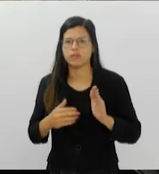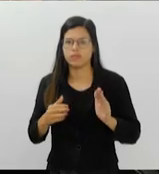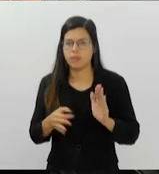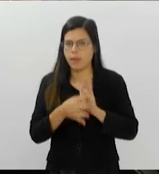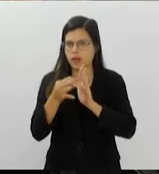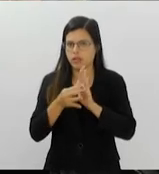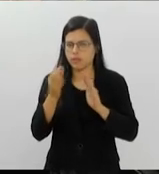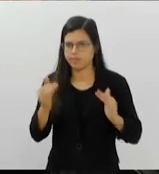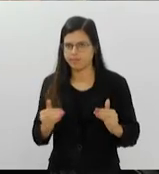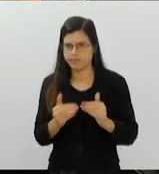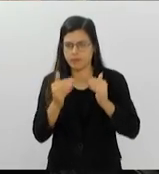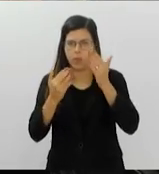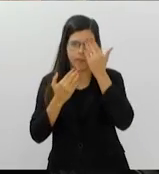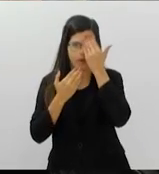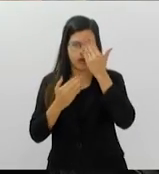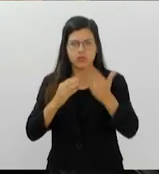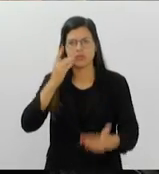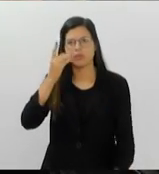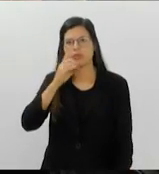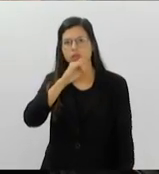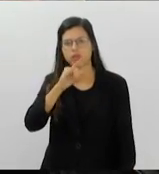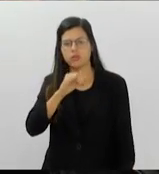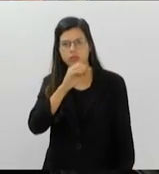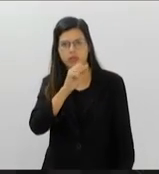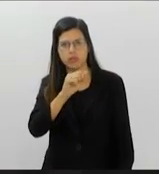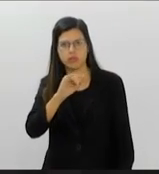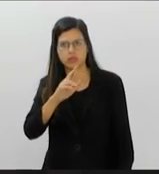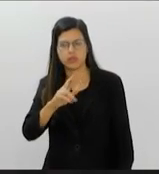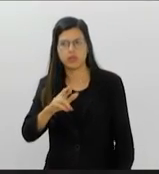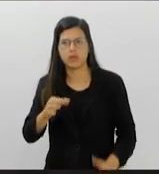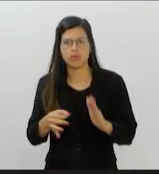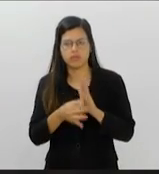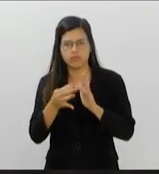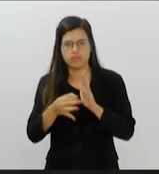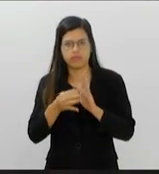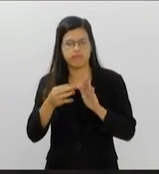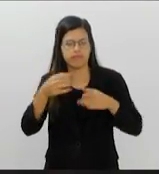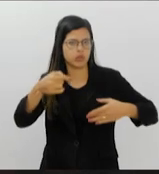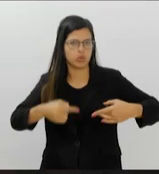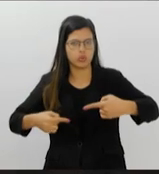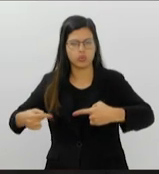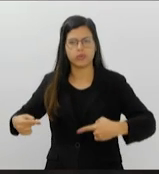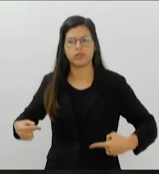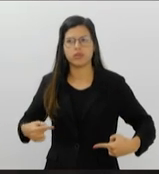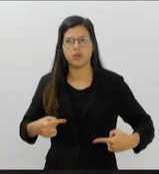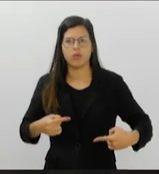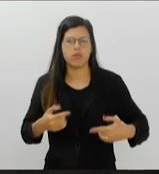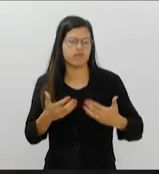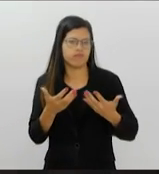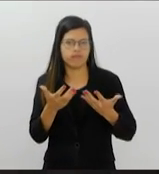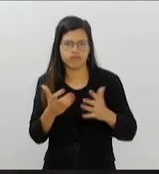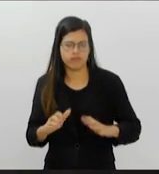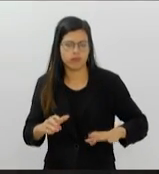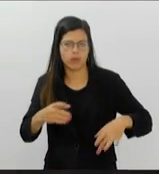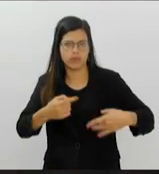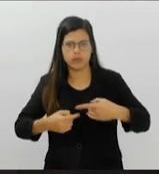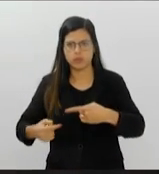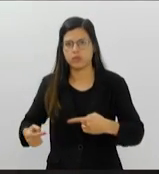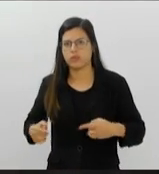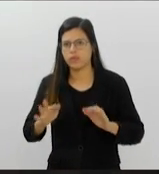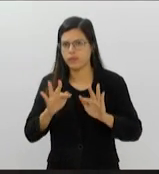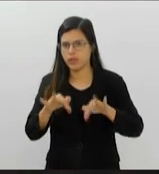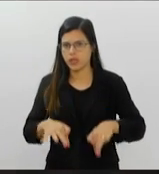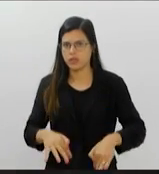presidente. Obrigado, deputado Jair Bittencourt. Com parecer emitido, em discussão. Não havendo quem queira discutir, encerrada